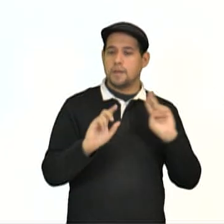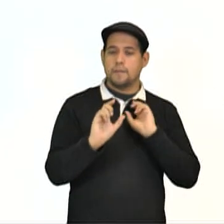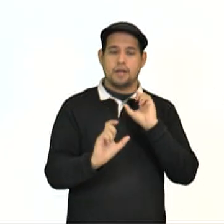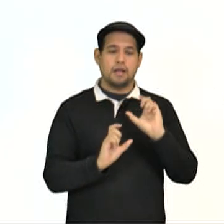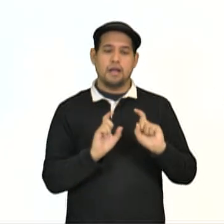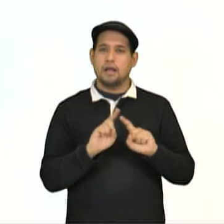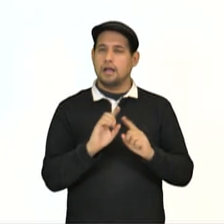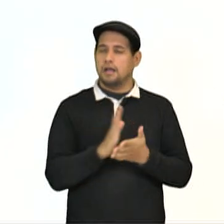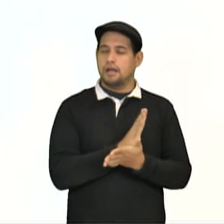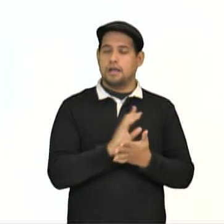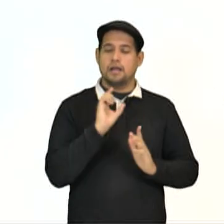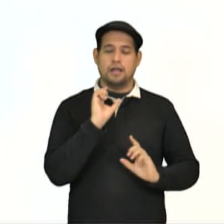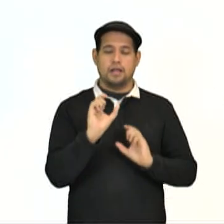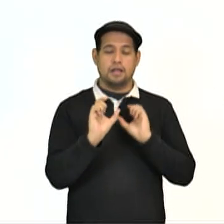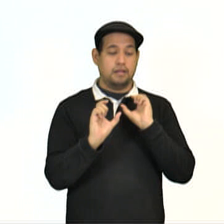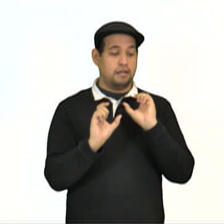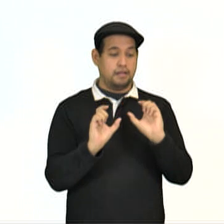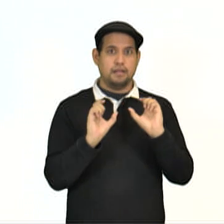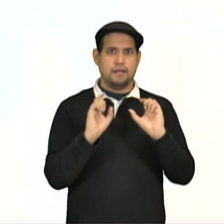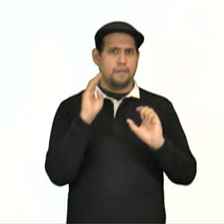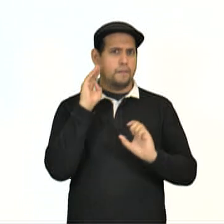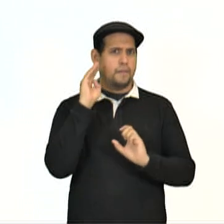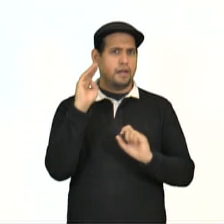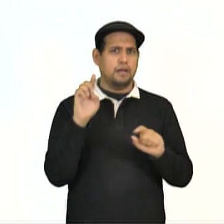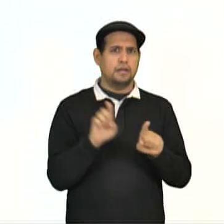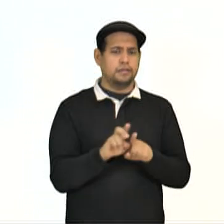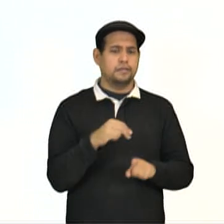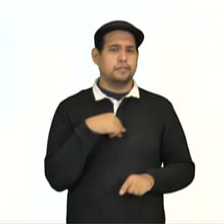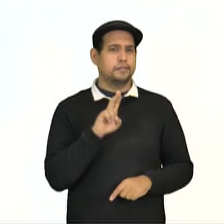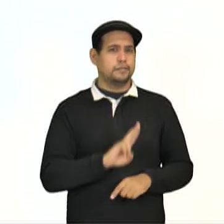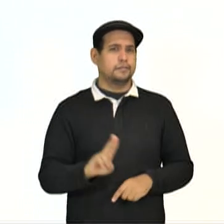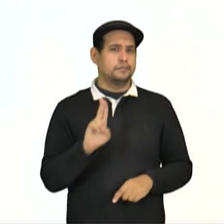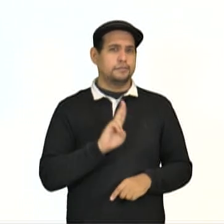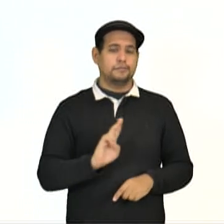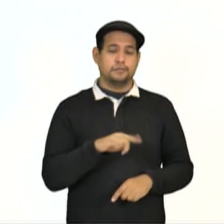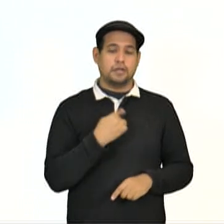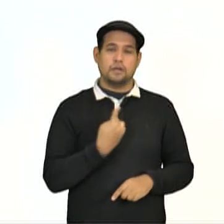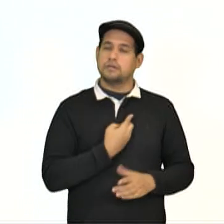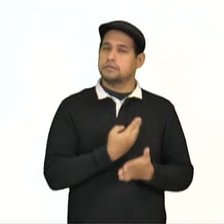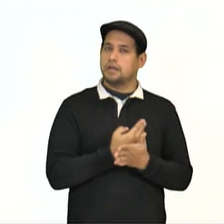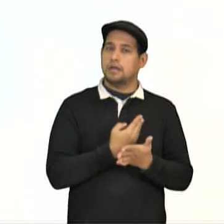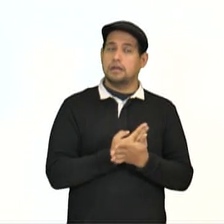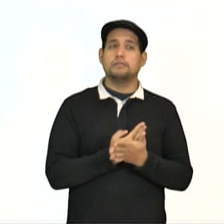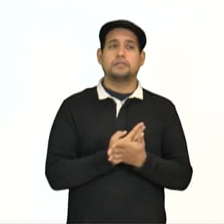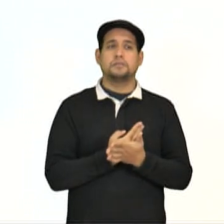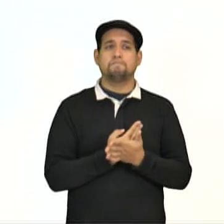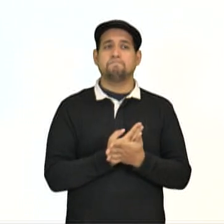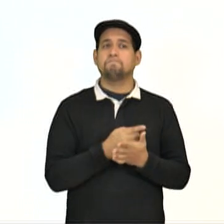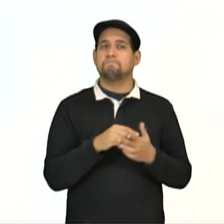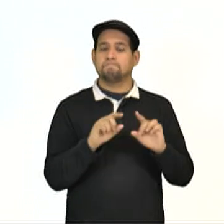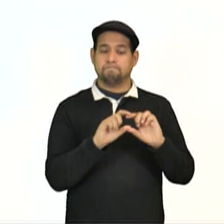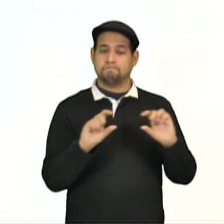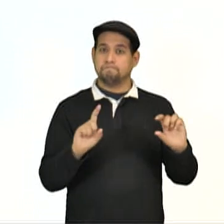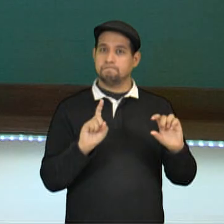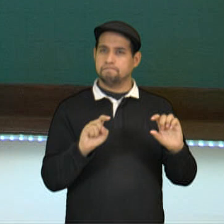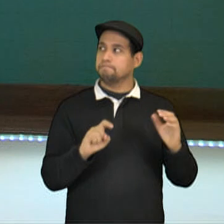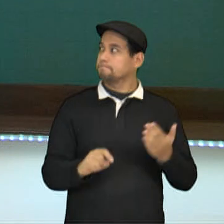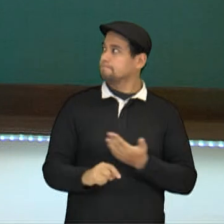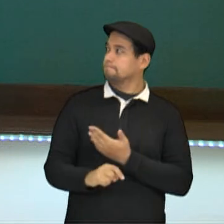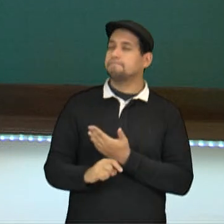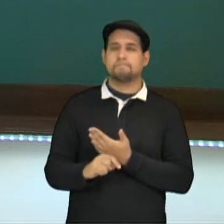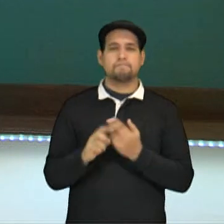caça-palavras com algumas palavras-chave, né, que usamos durante a nossa aula no Jamboard. Acesse esse link aqui, você